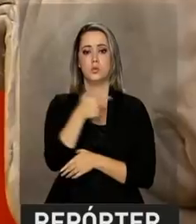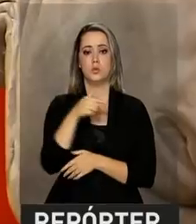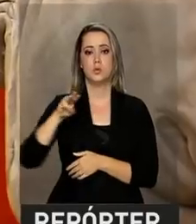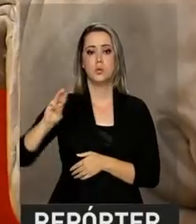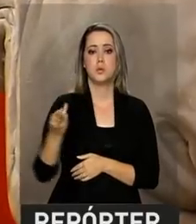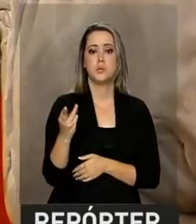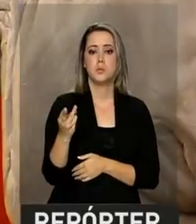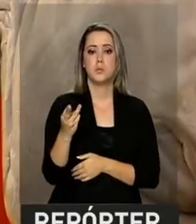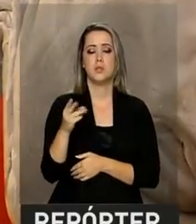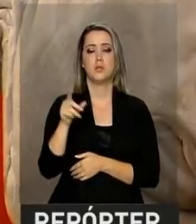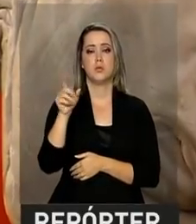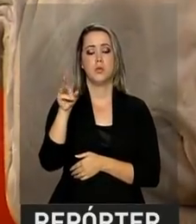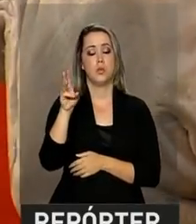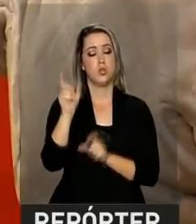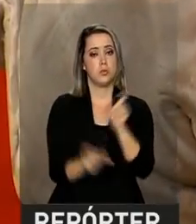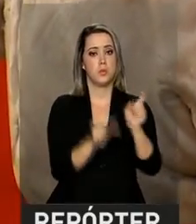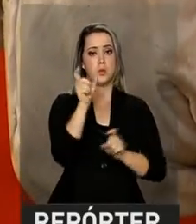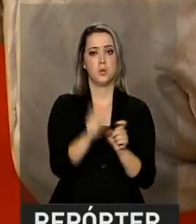pessoas.